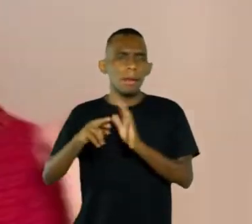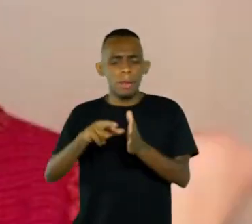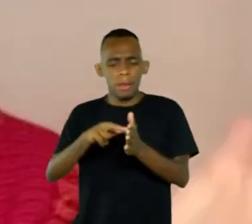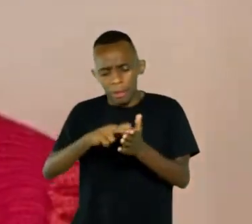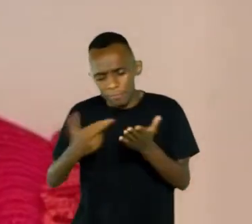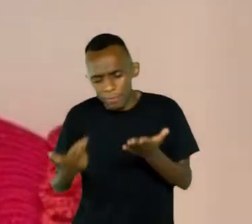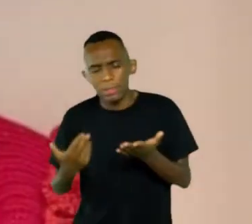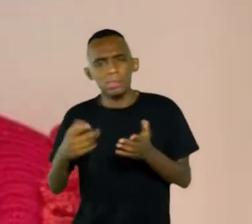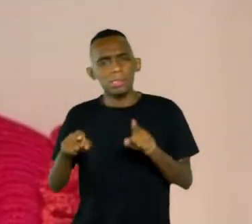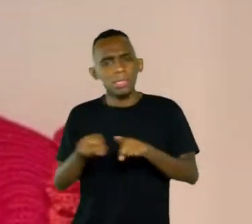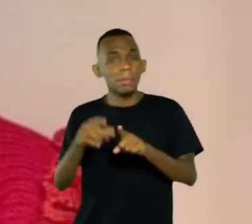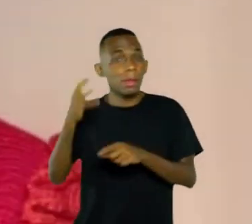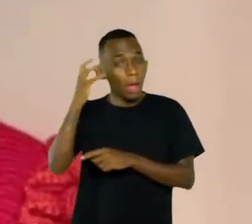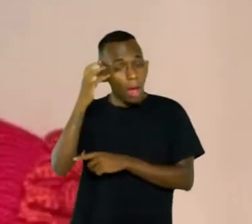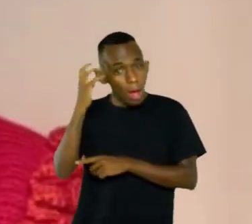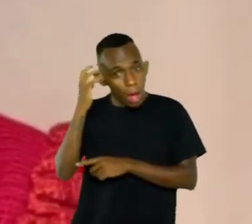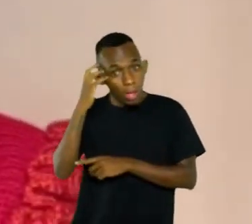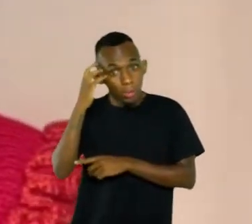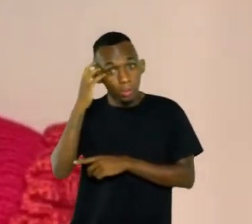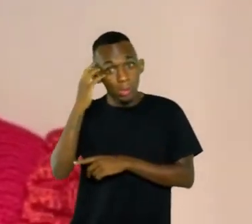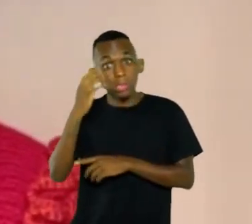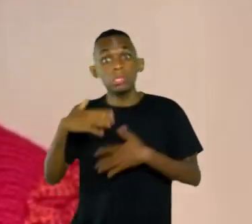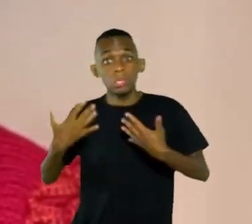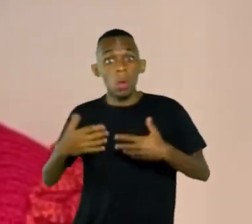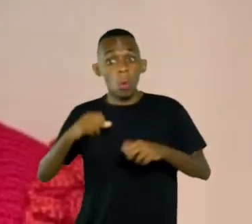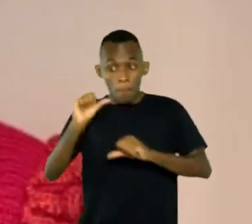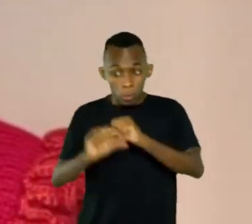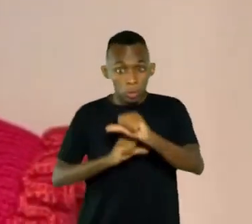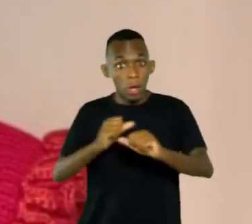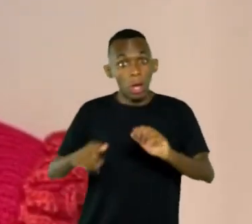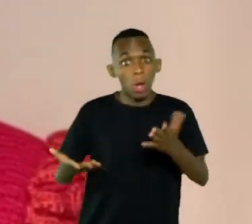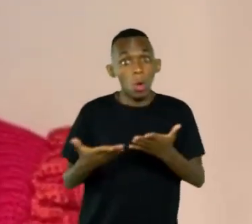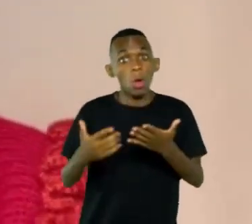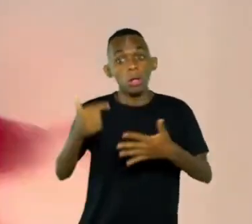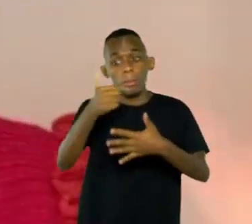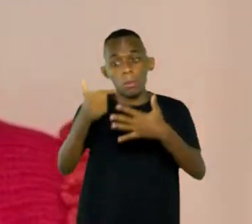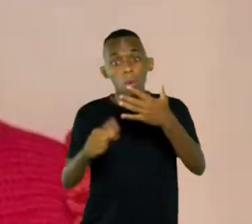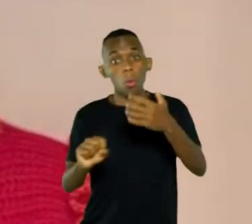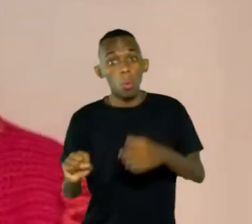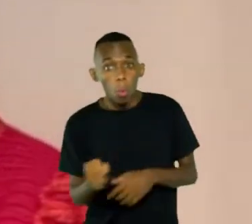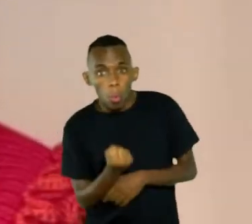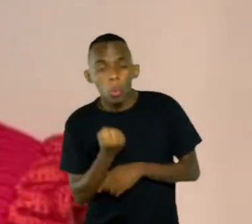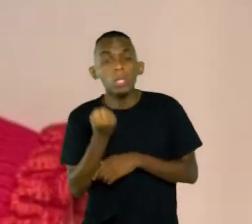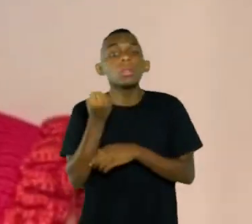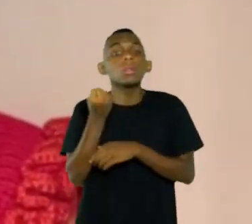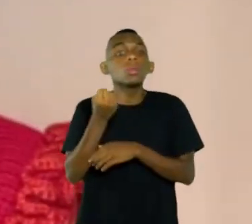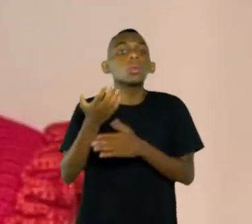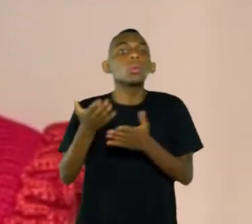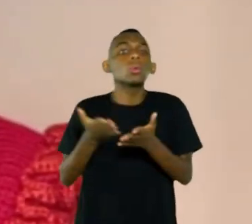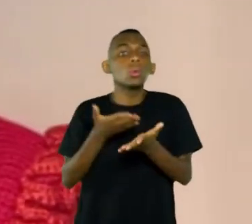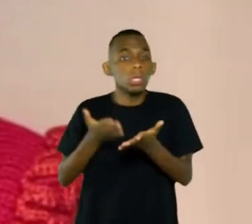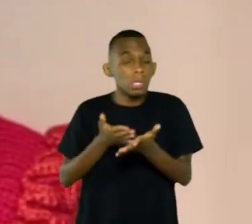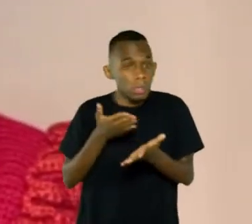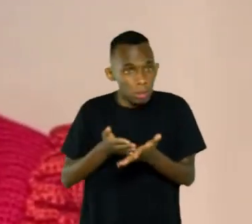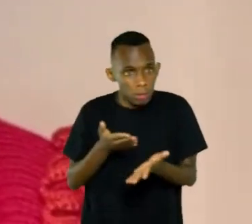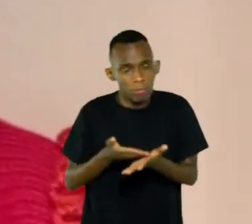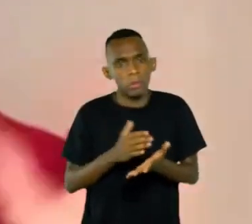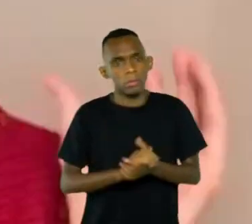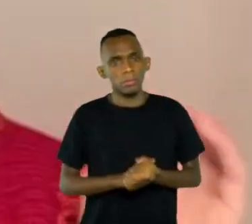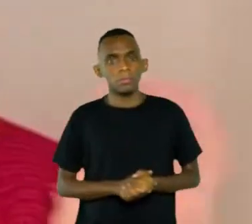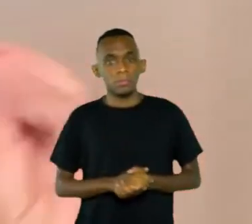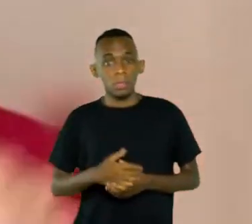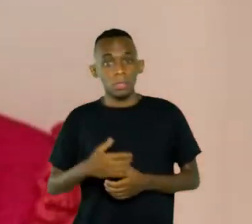que viraram 8 livros até hoje. Hoje eu trabalho mais com comportamento, deixei a publicidade, eu uso